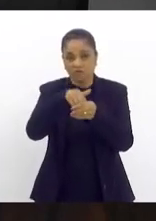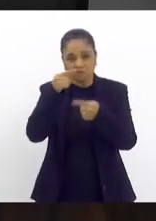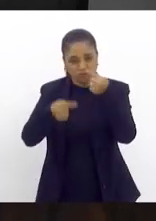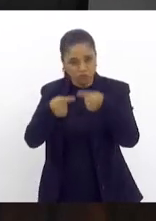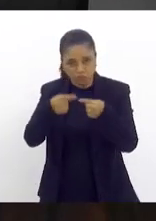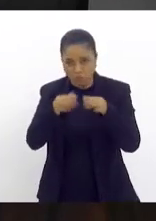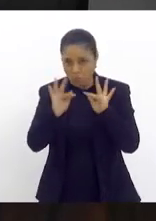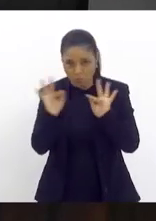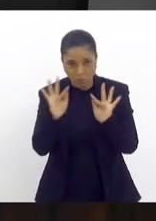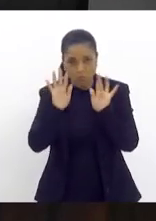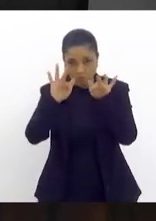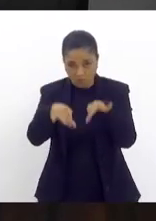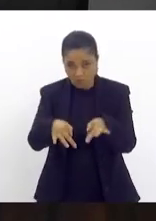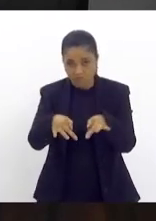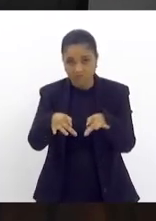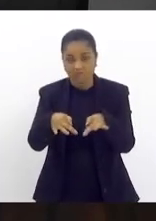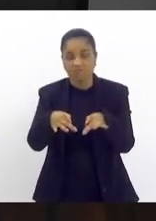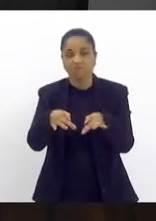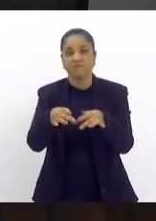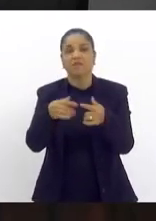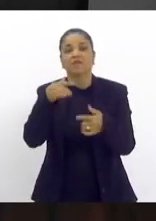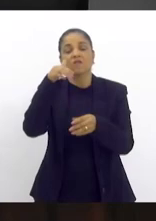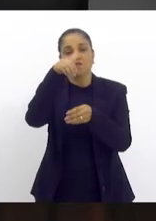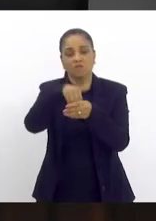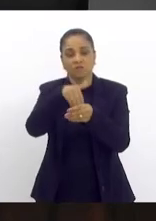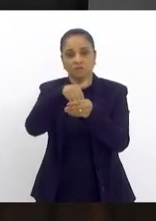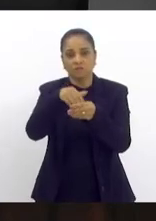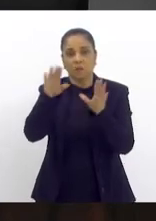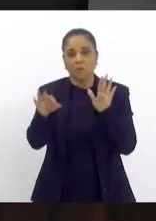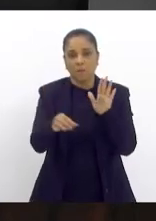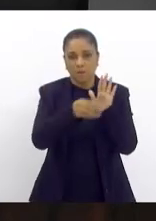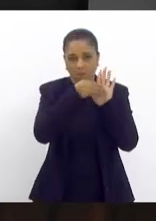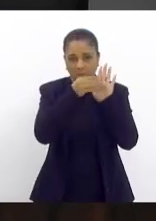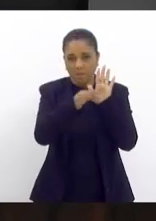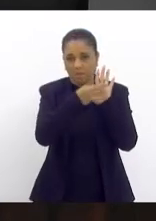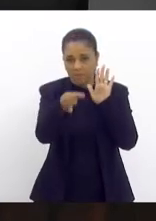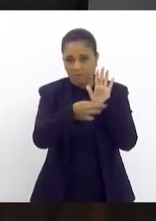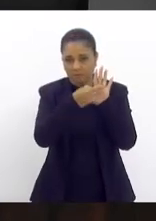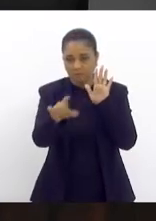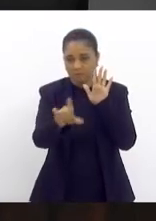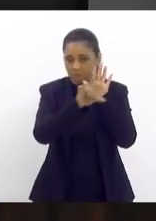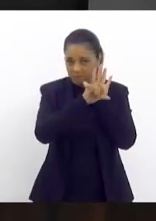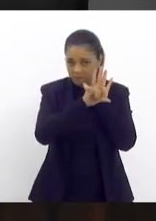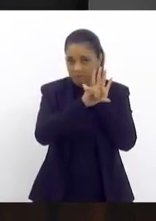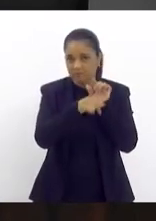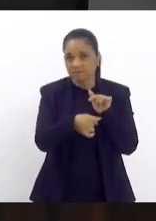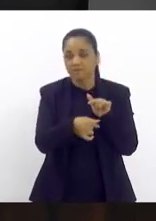encerrado as discussões, em votação o parecer da Comissão de Indicação Legislativa para